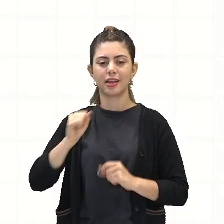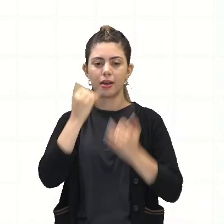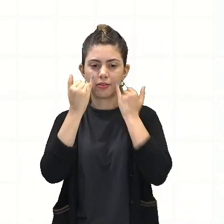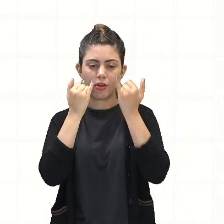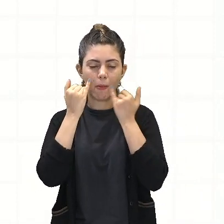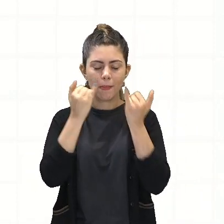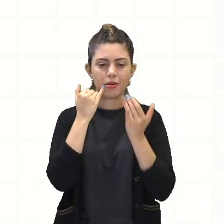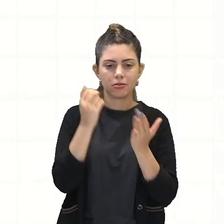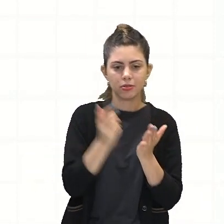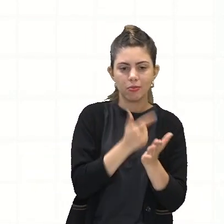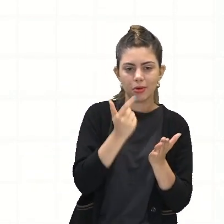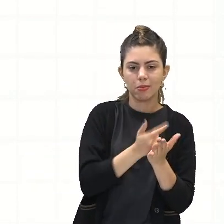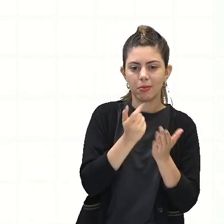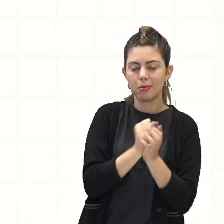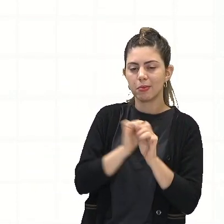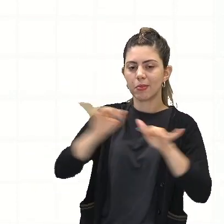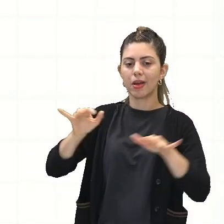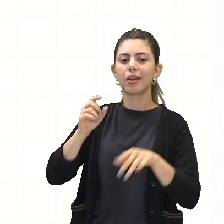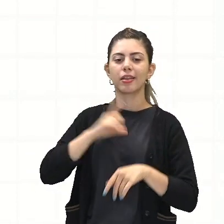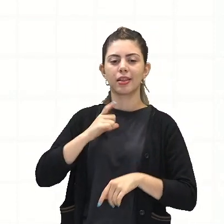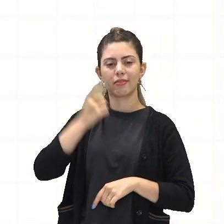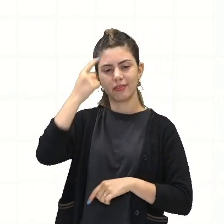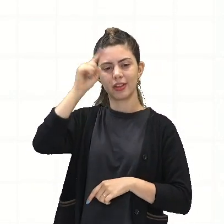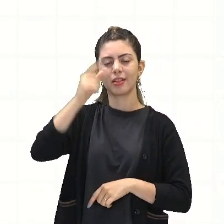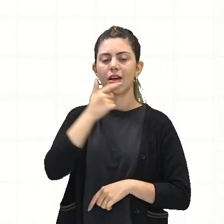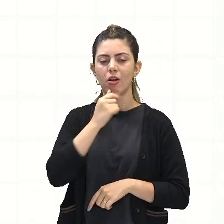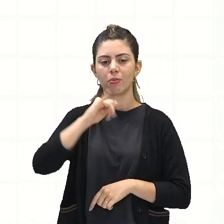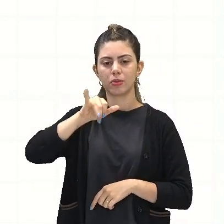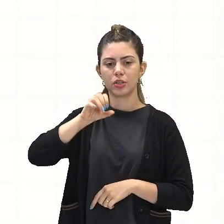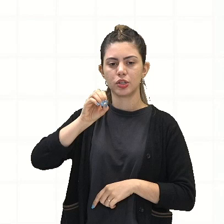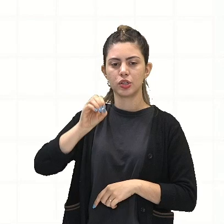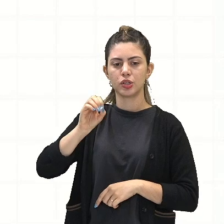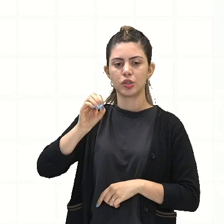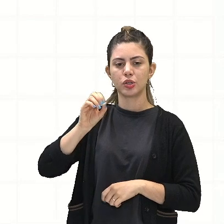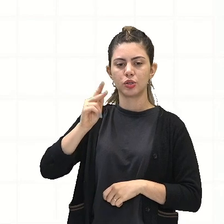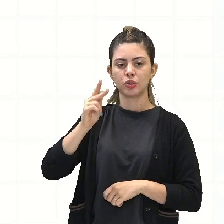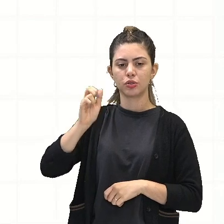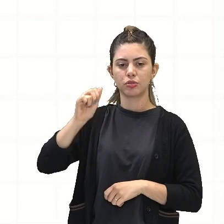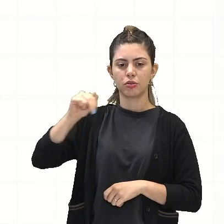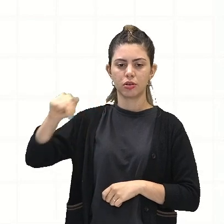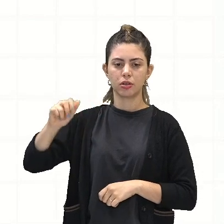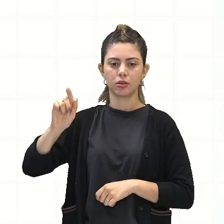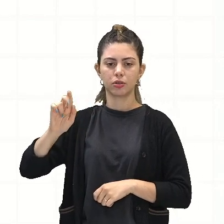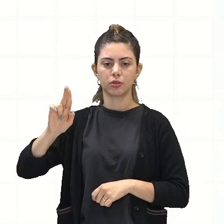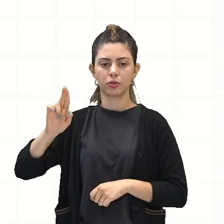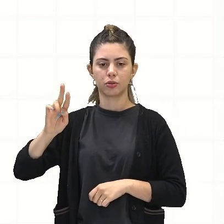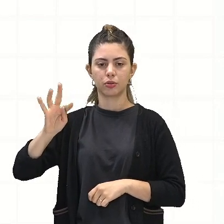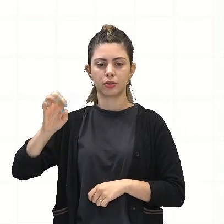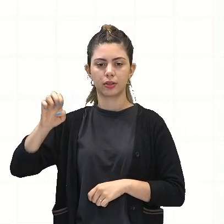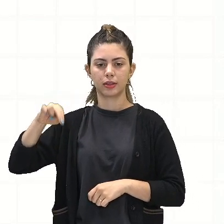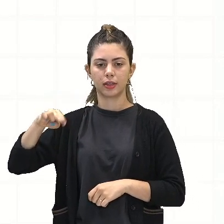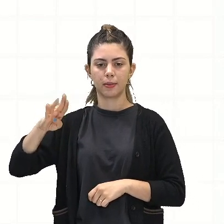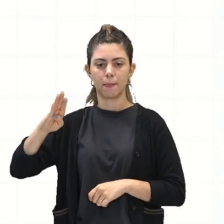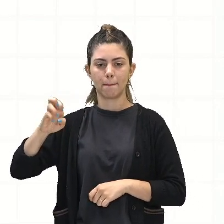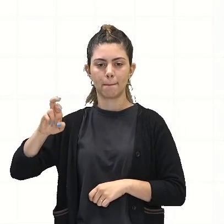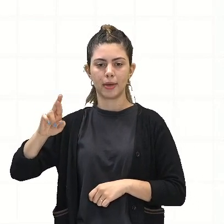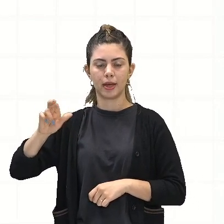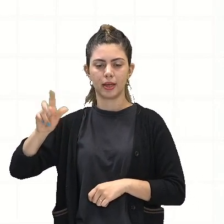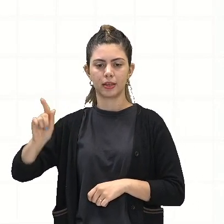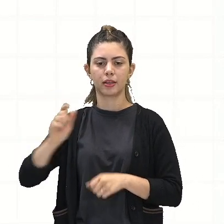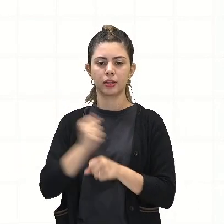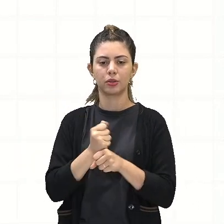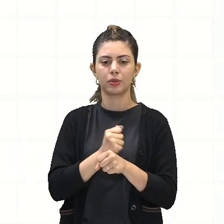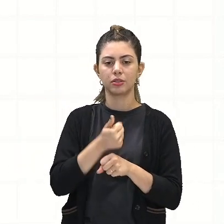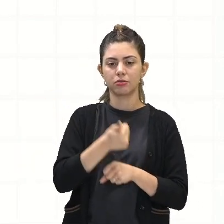Gutenberg. Vamos observar aqui. A Reforma Protestante, e a imprensa. As 95 teses